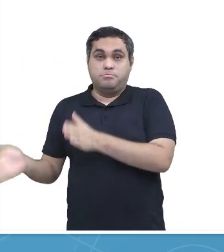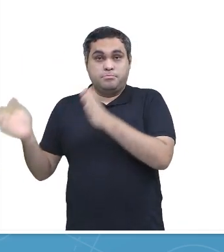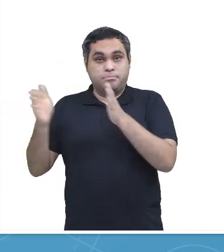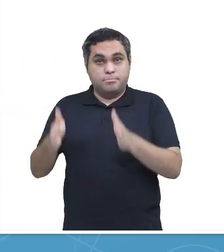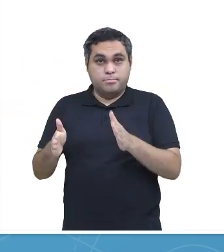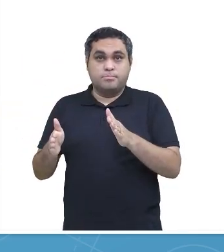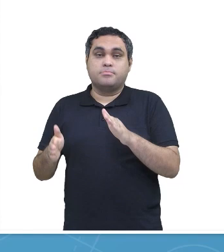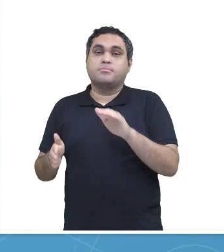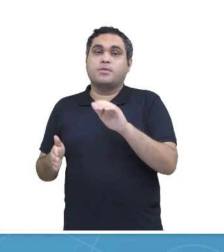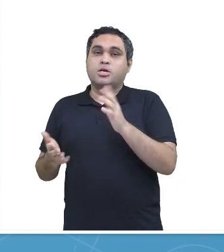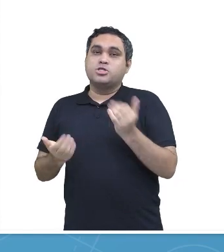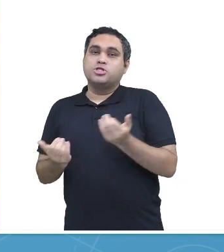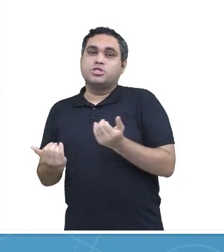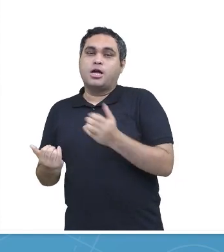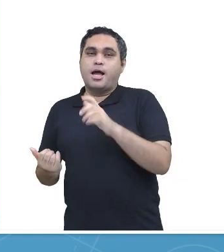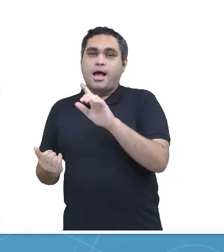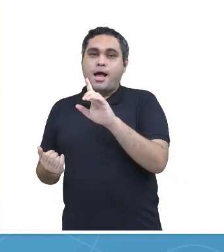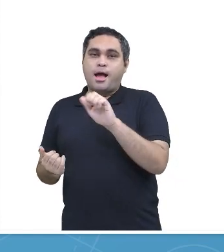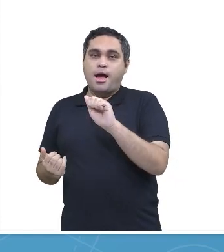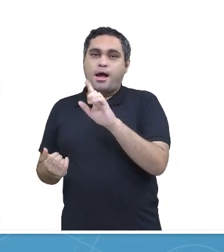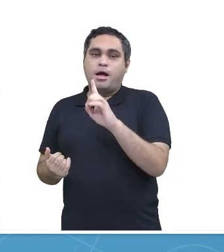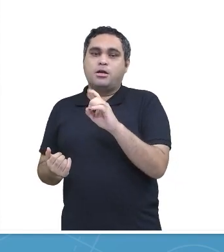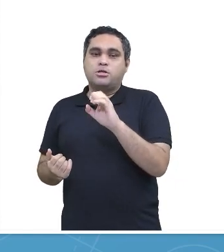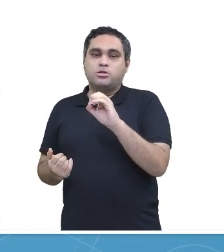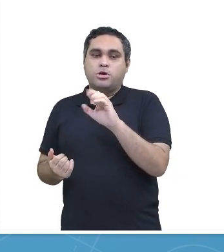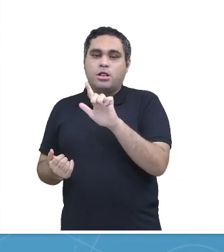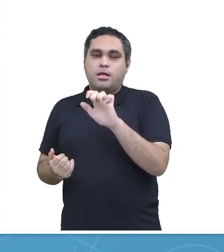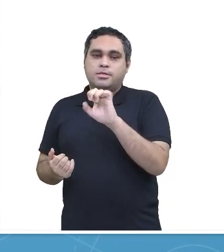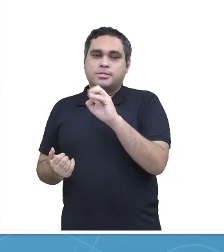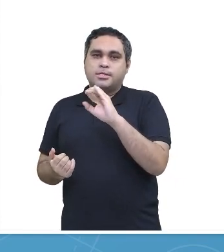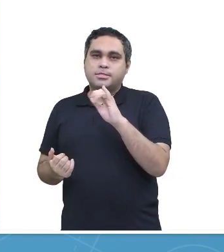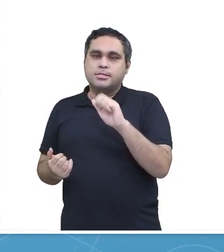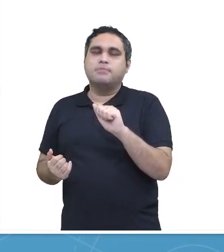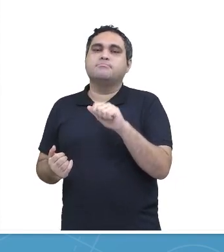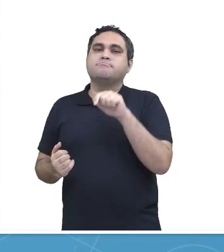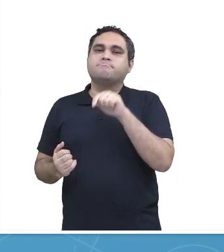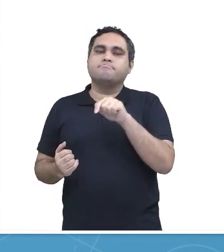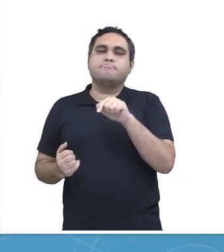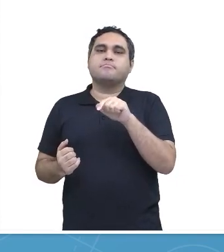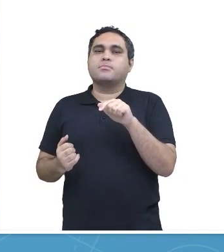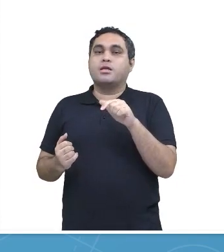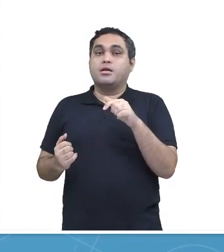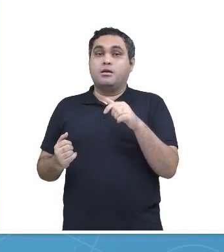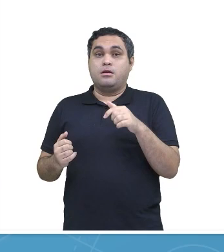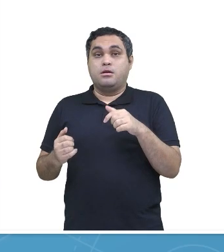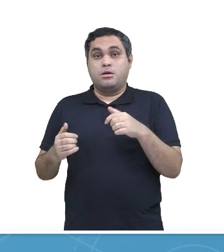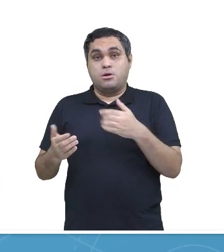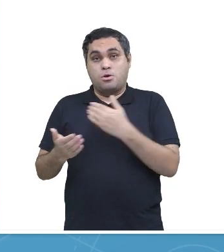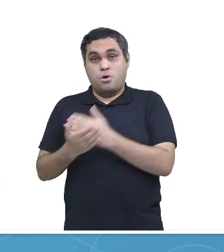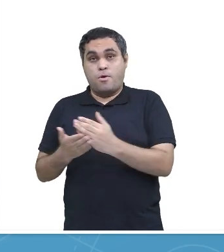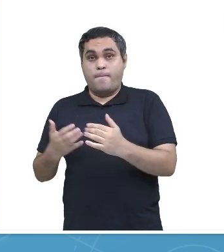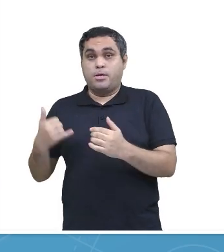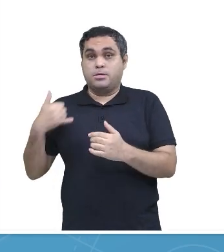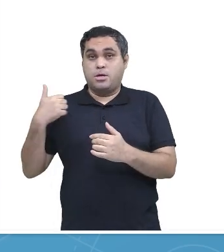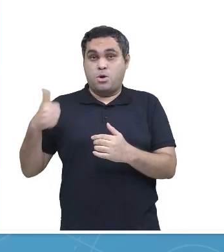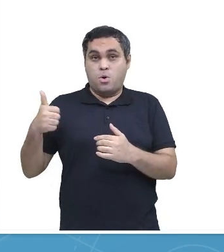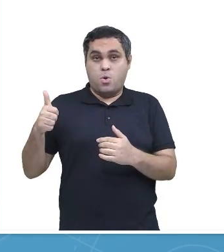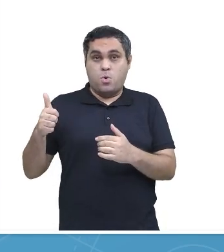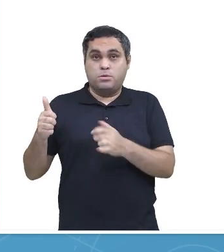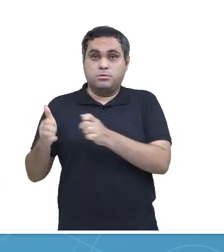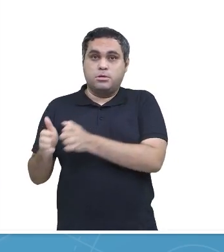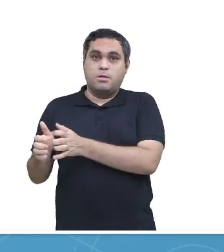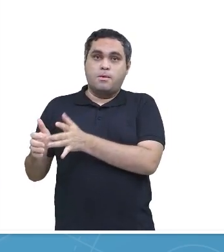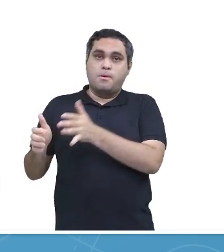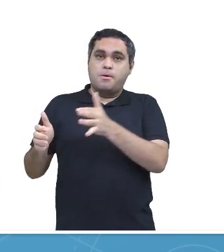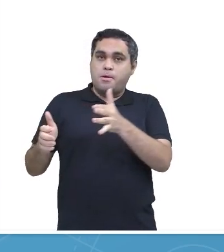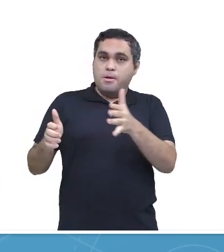Bom, então na adolescência nós temos um período que compreende dos 11 anos até os 20